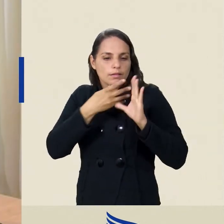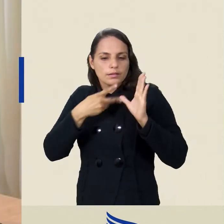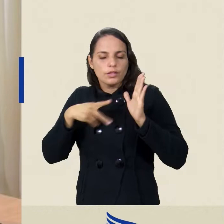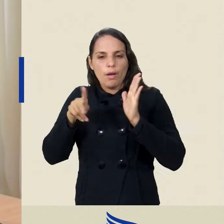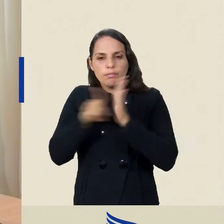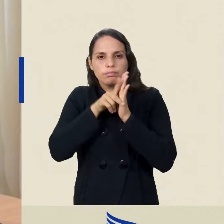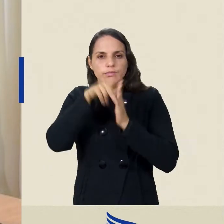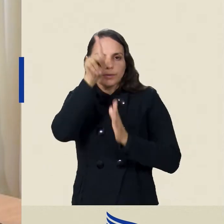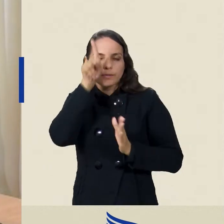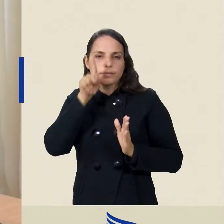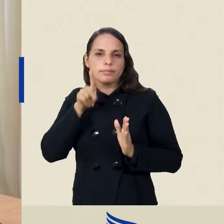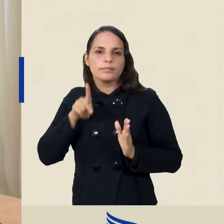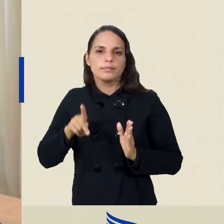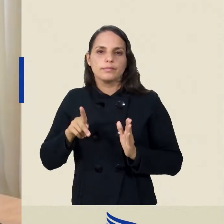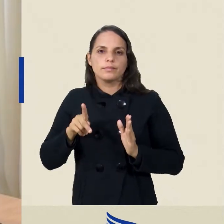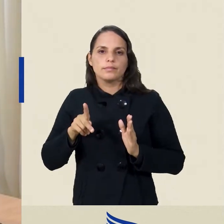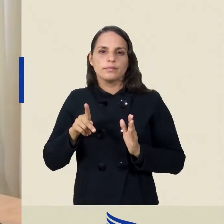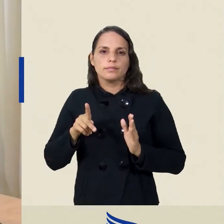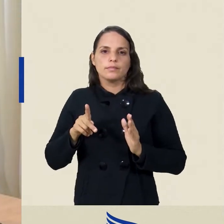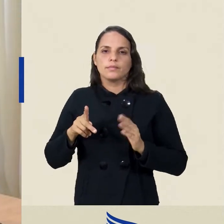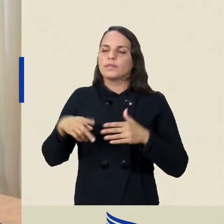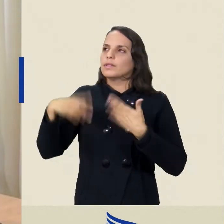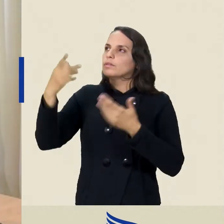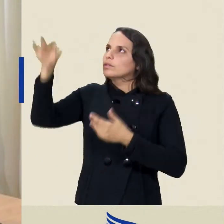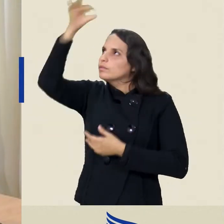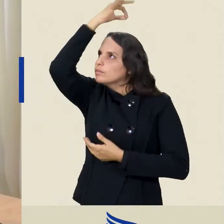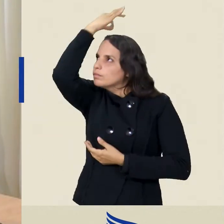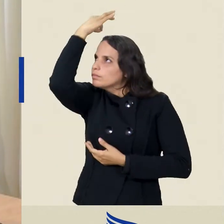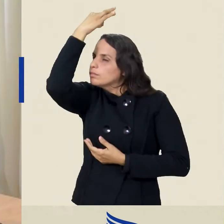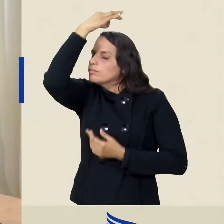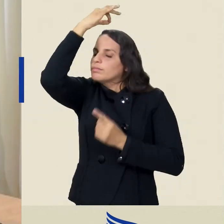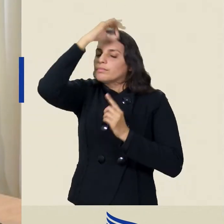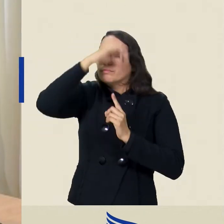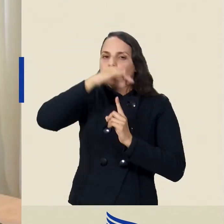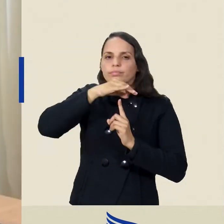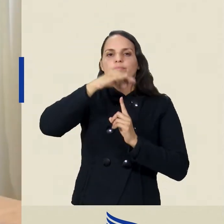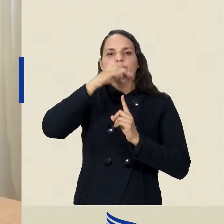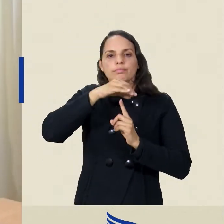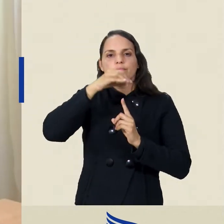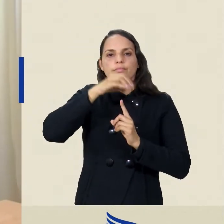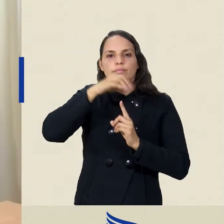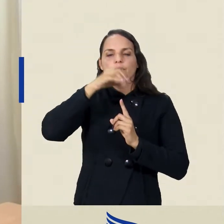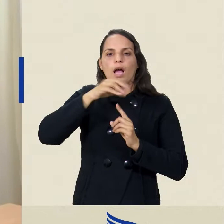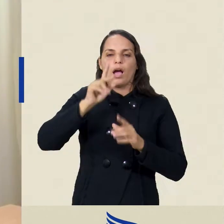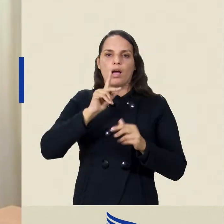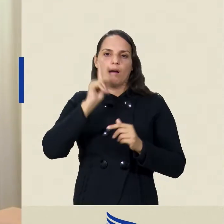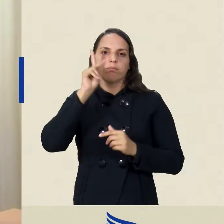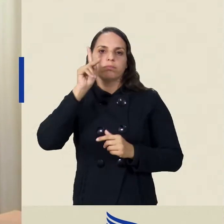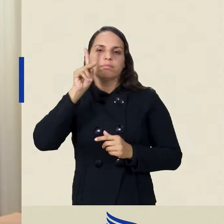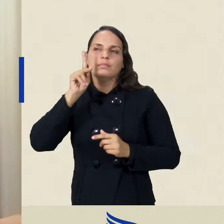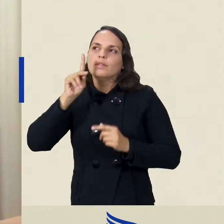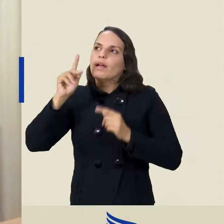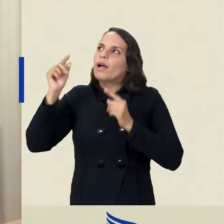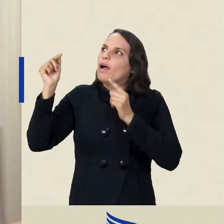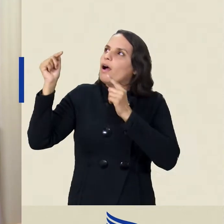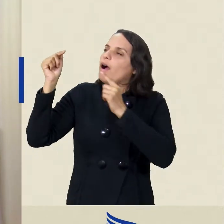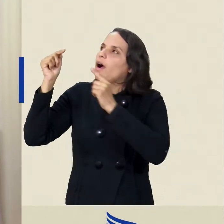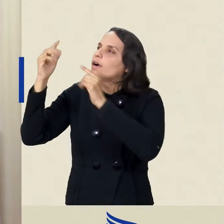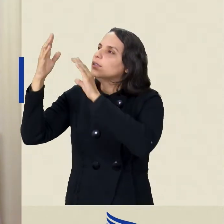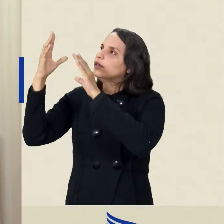espiritual, através da operação do Espírito Santo, que leva o homem a uma semelhança com